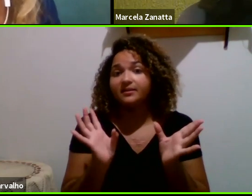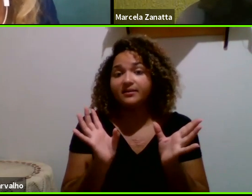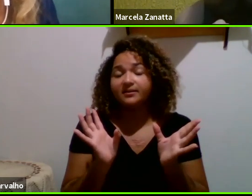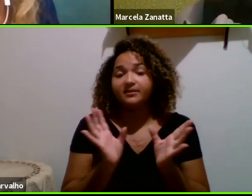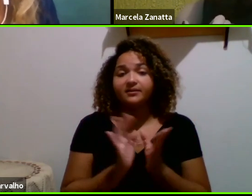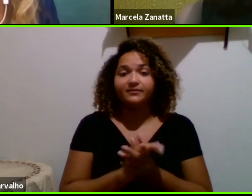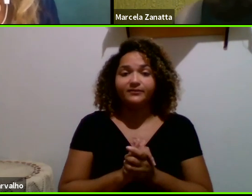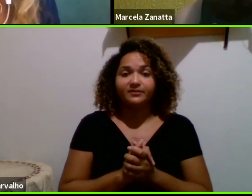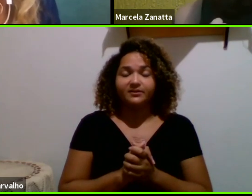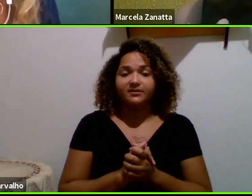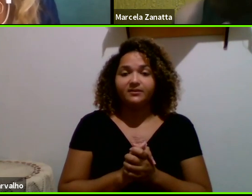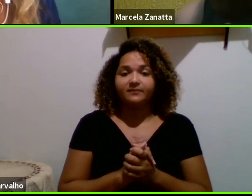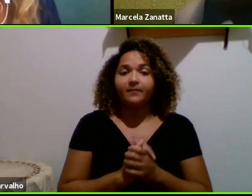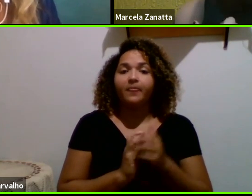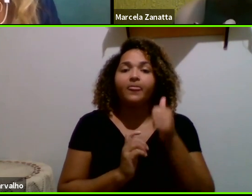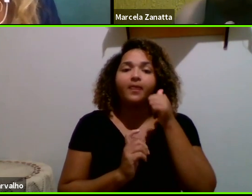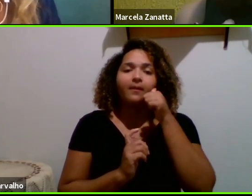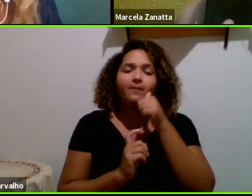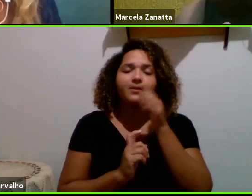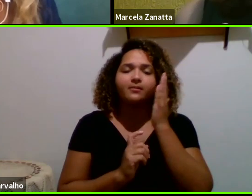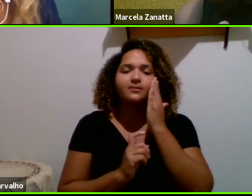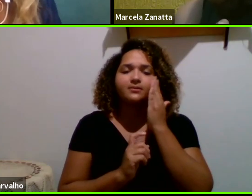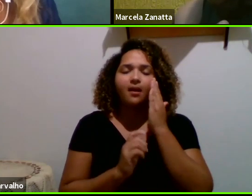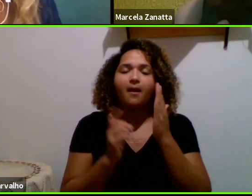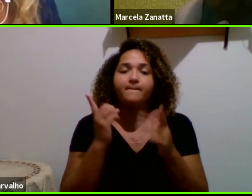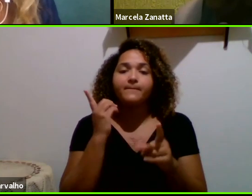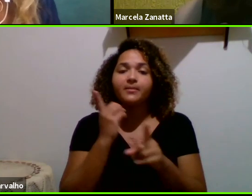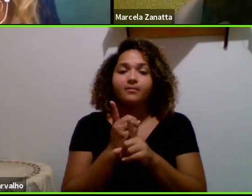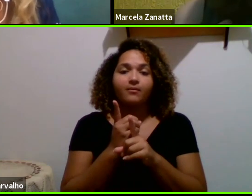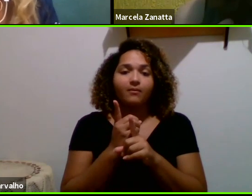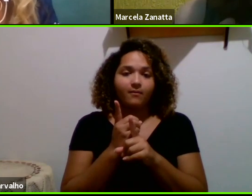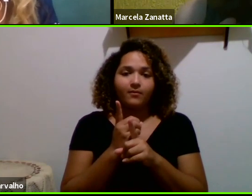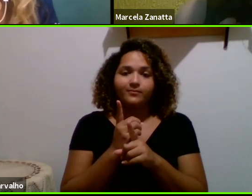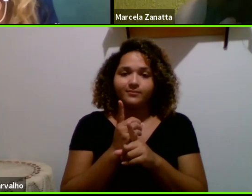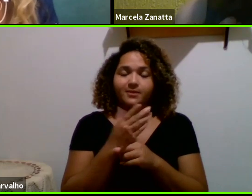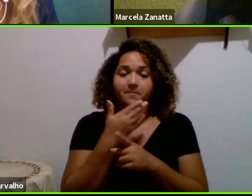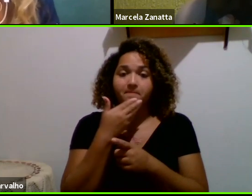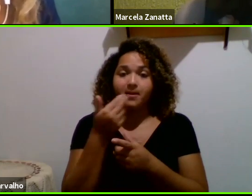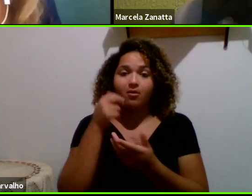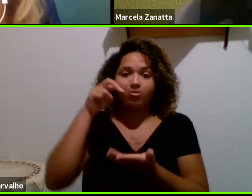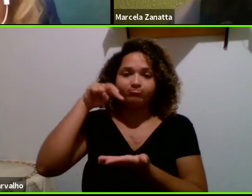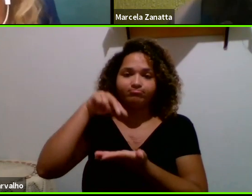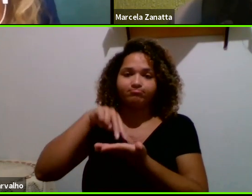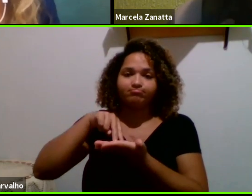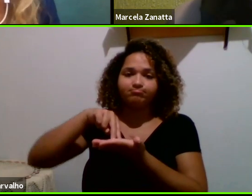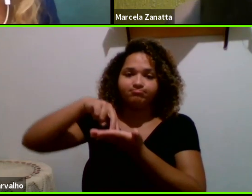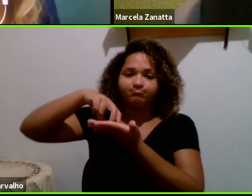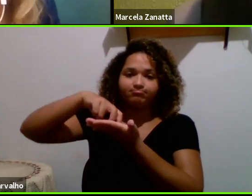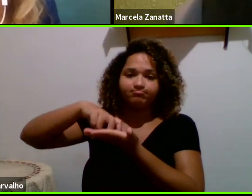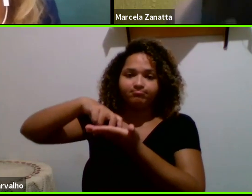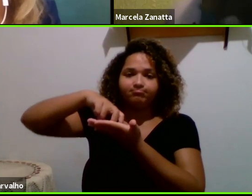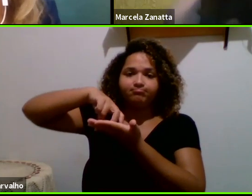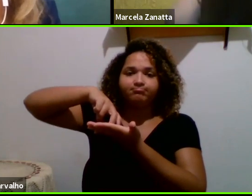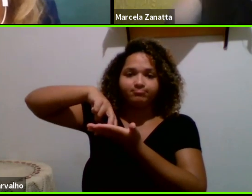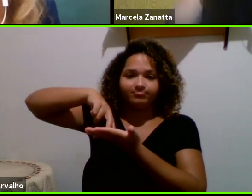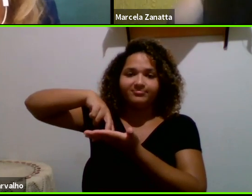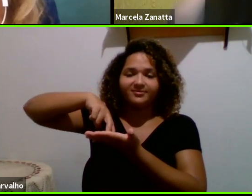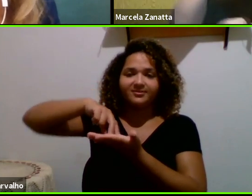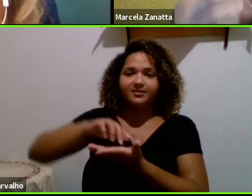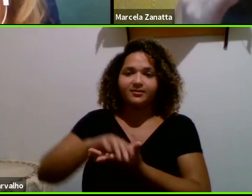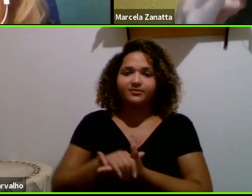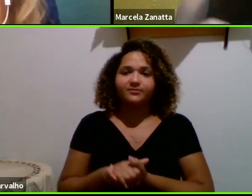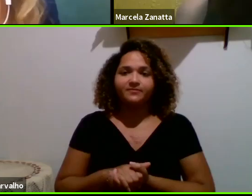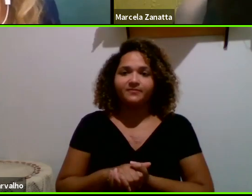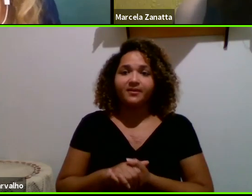ela sabe encontrar a melhor posição para ela, e os recursos, o recurso maravilhoso, sensacional da água.